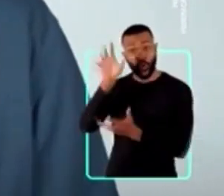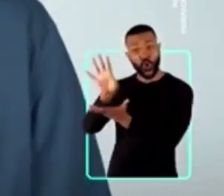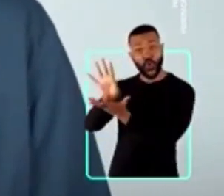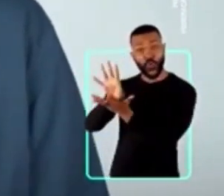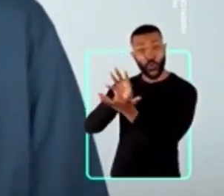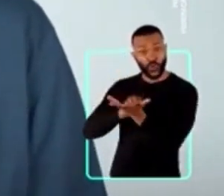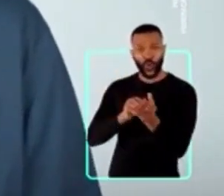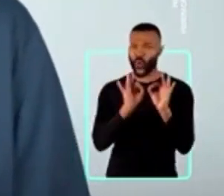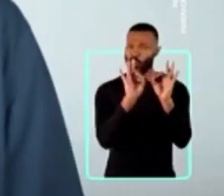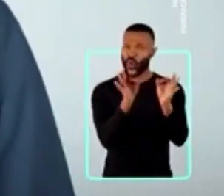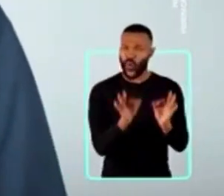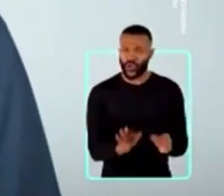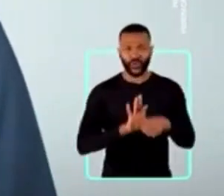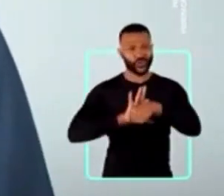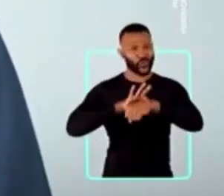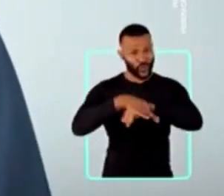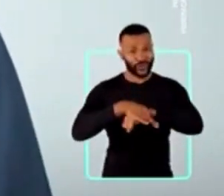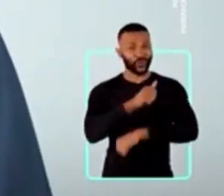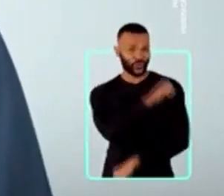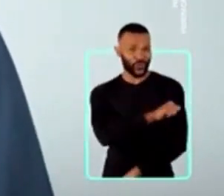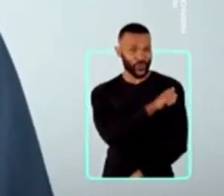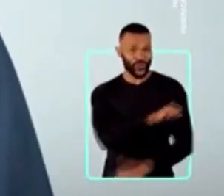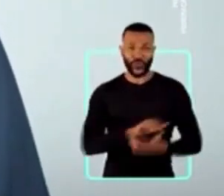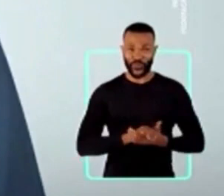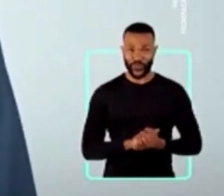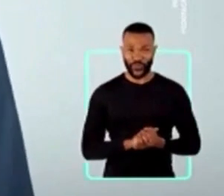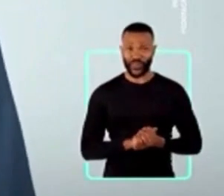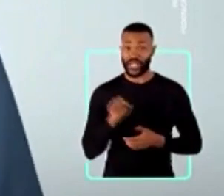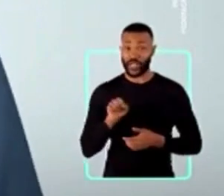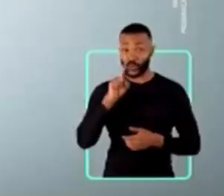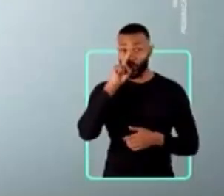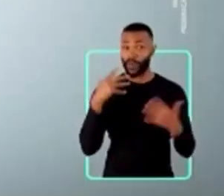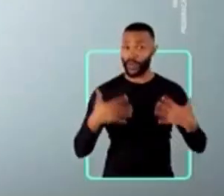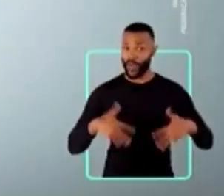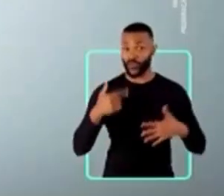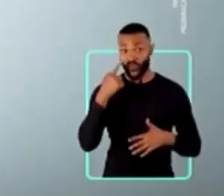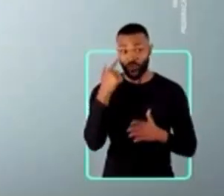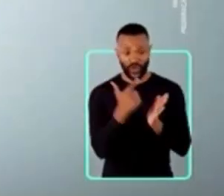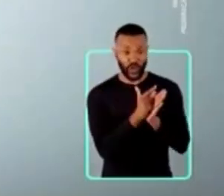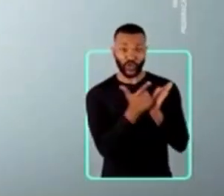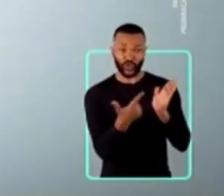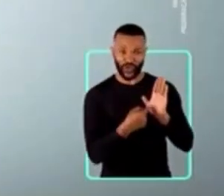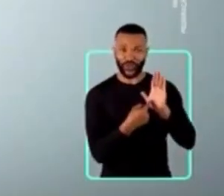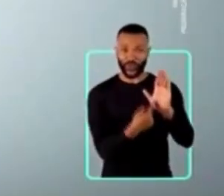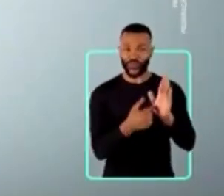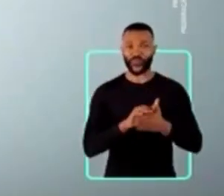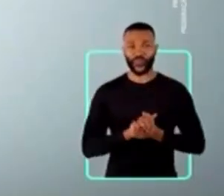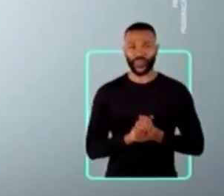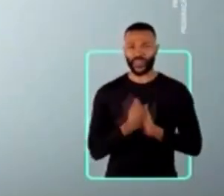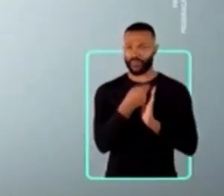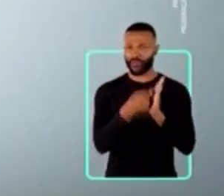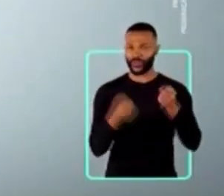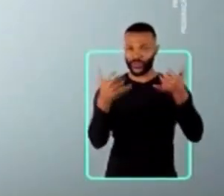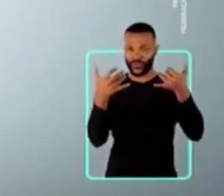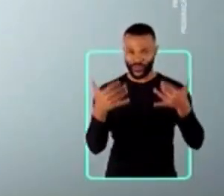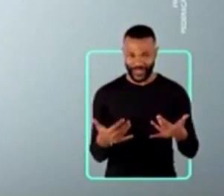mesmo modelo fracassado de segurança do seu estado. Isso é grave. Veja a matéria da Folha. O texto